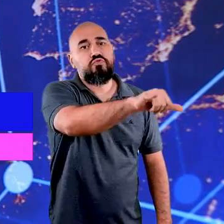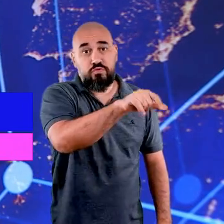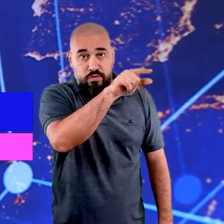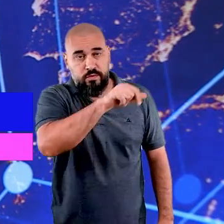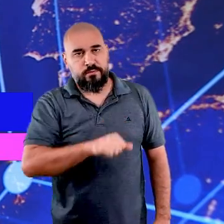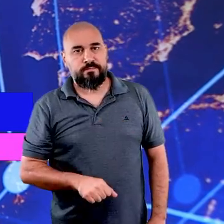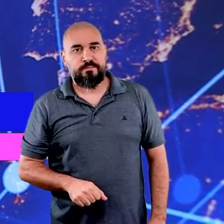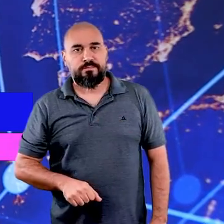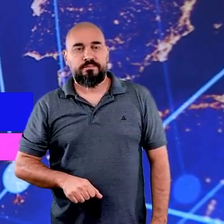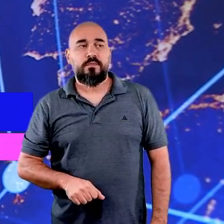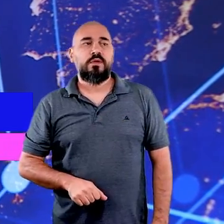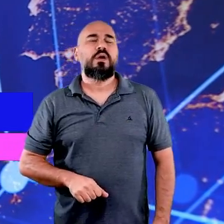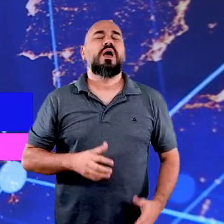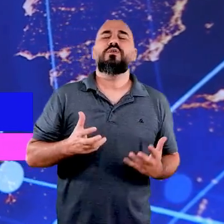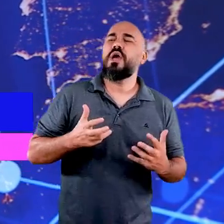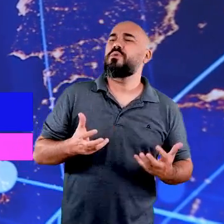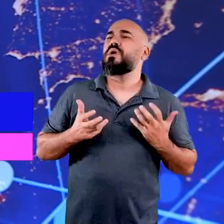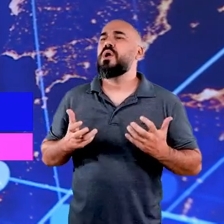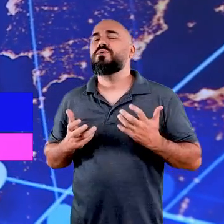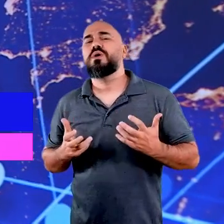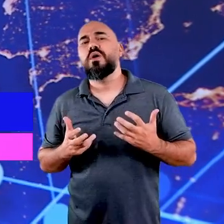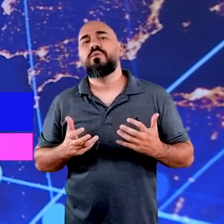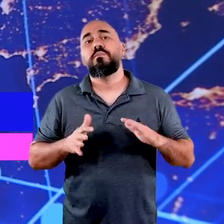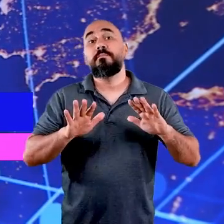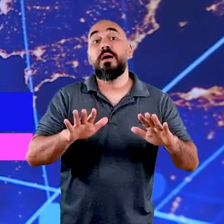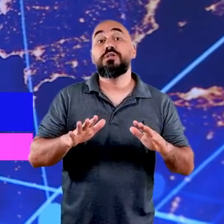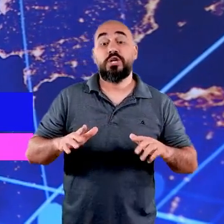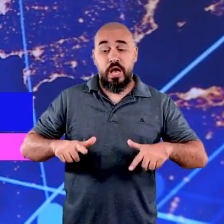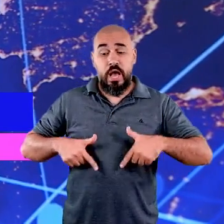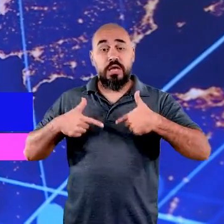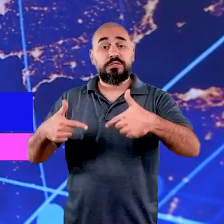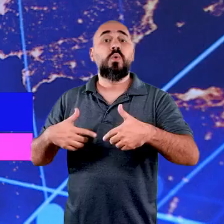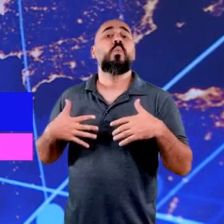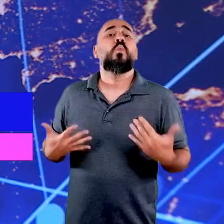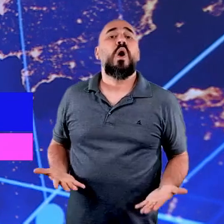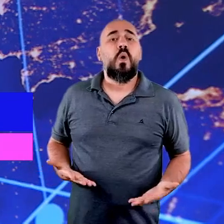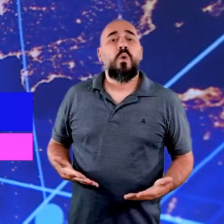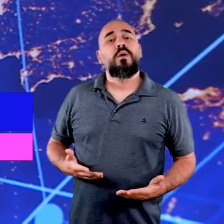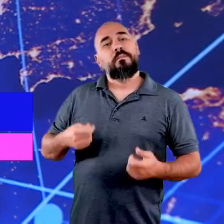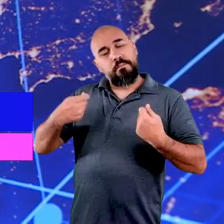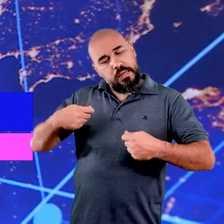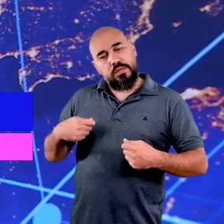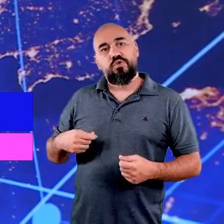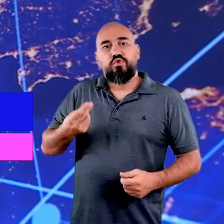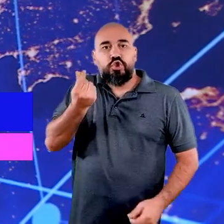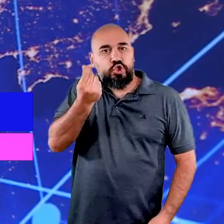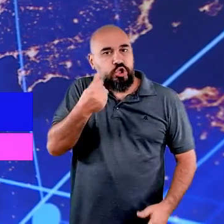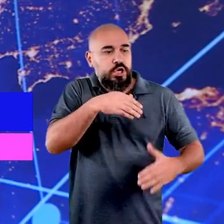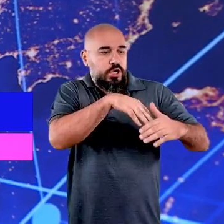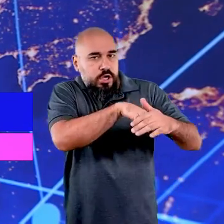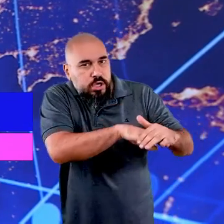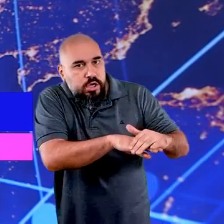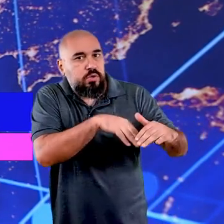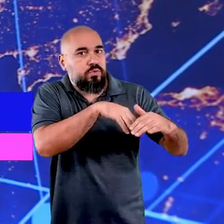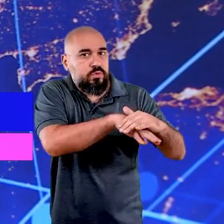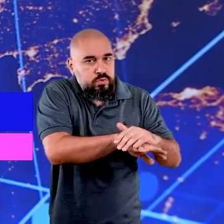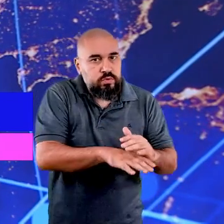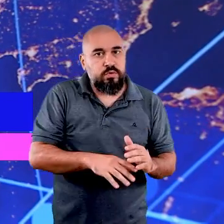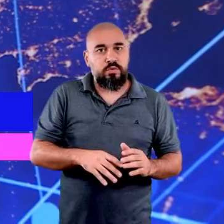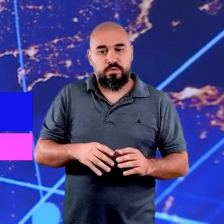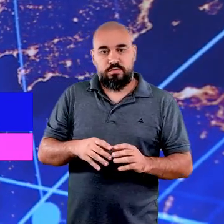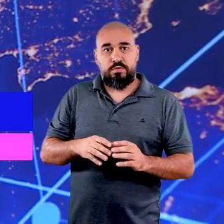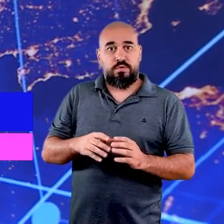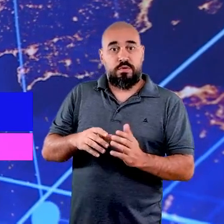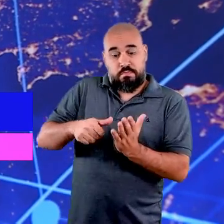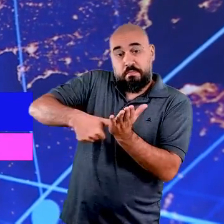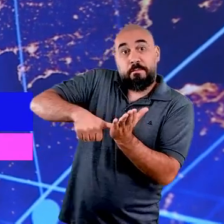para o Japão, eu preciso começar a juntar dinheiro, eu preciso tirar passaporte, eu preciso tirar um visto, comprar passagem,